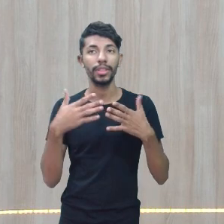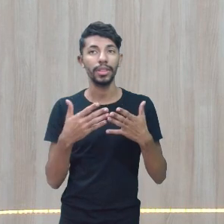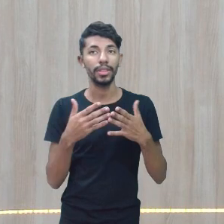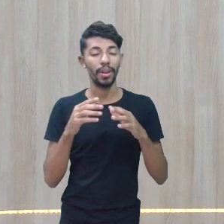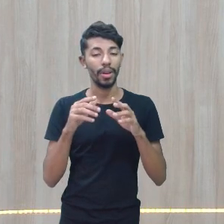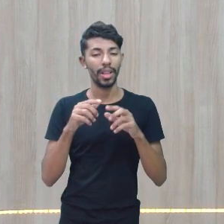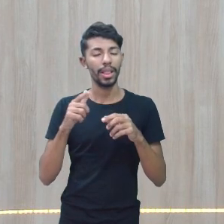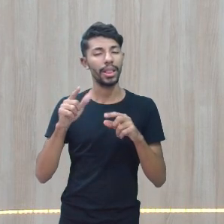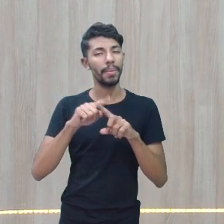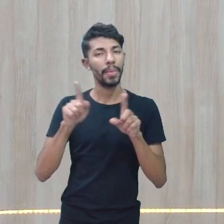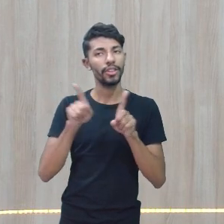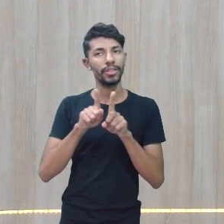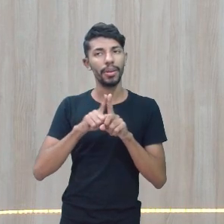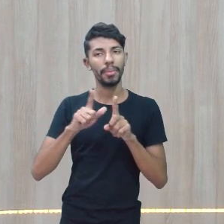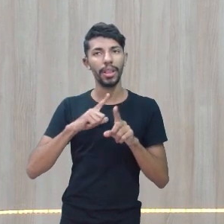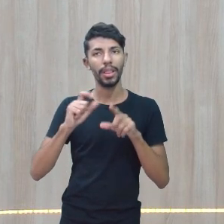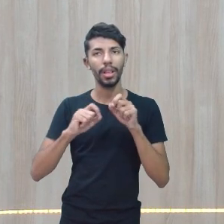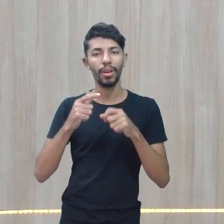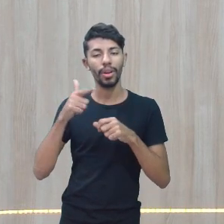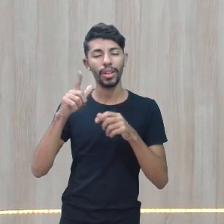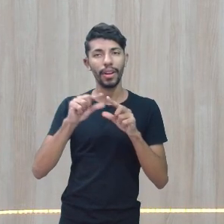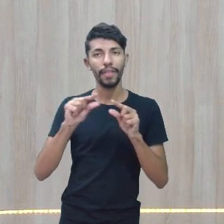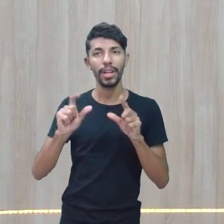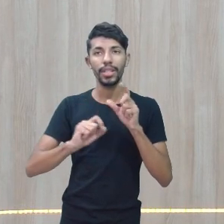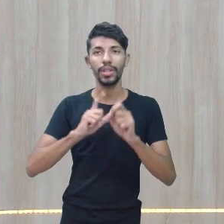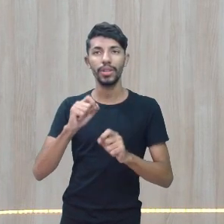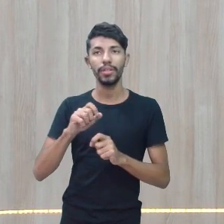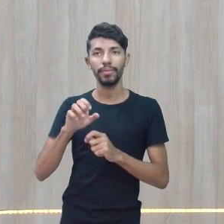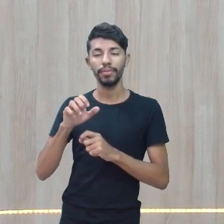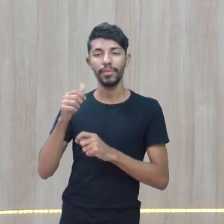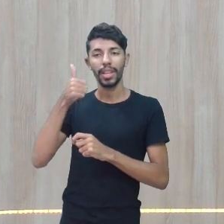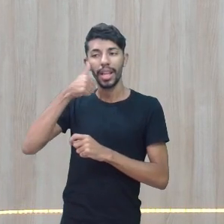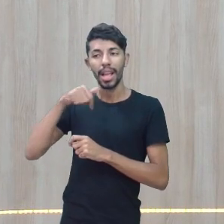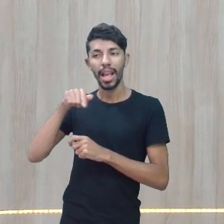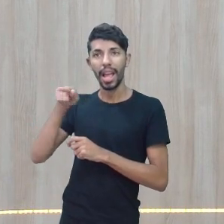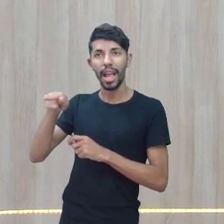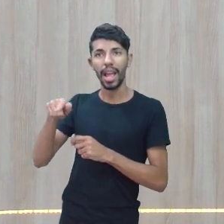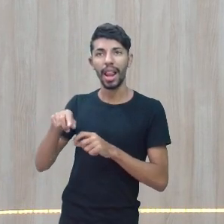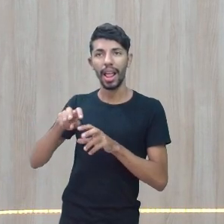caiu numa doença, não é? Ela caiu doente, não é? Então,